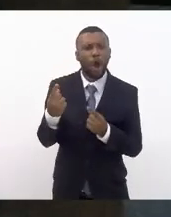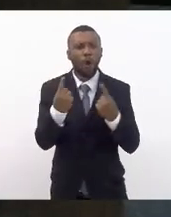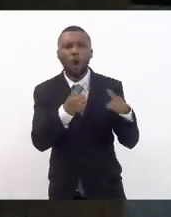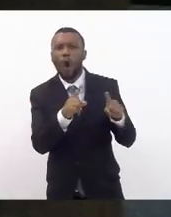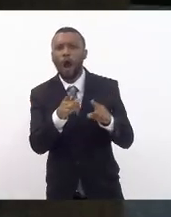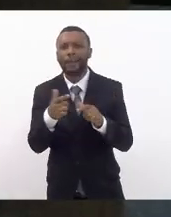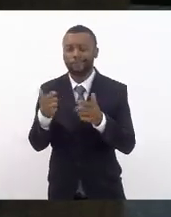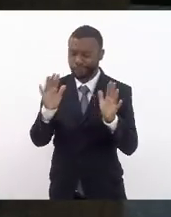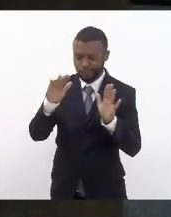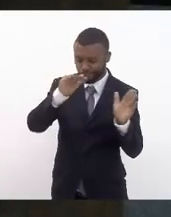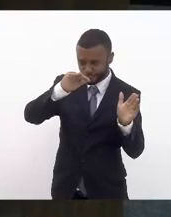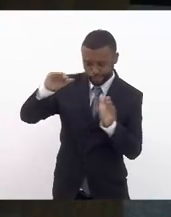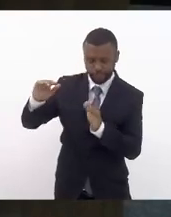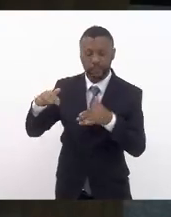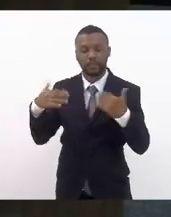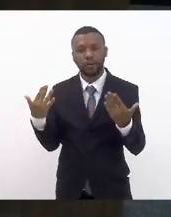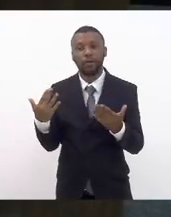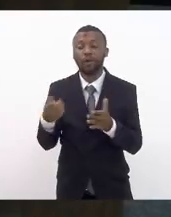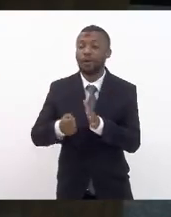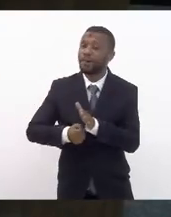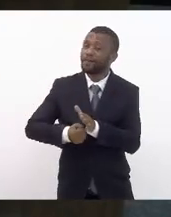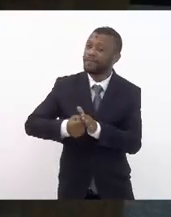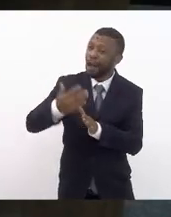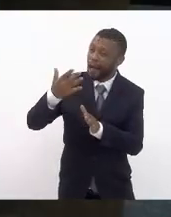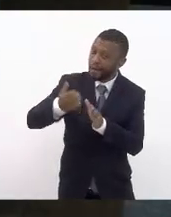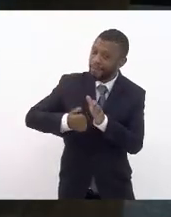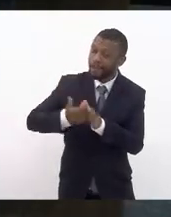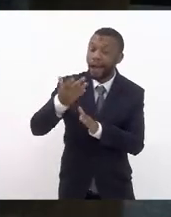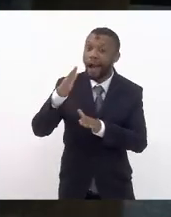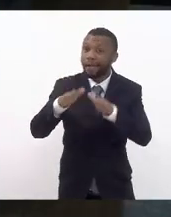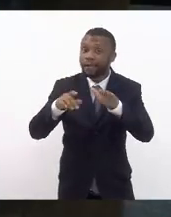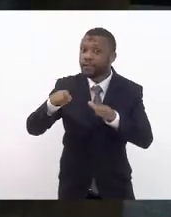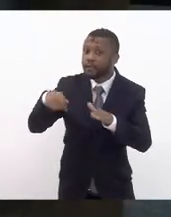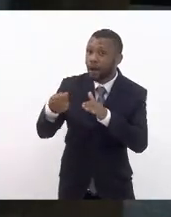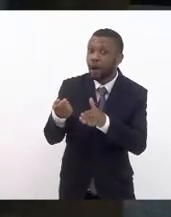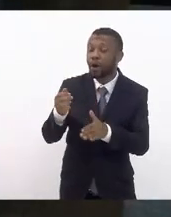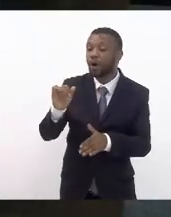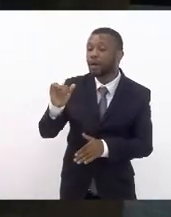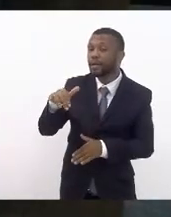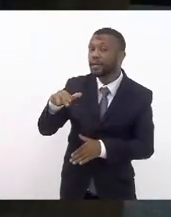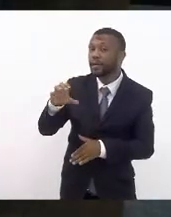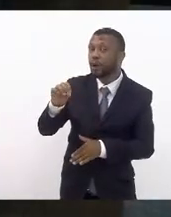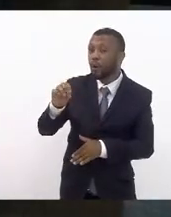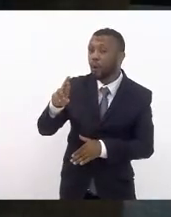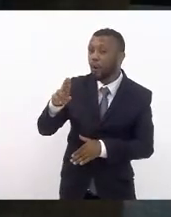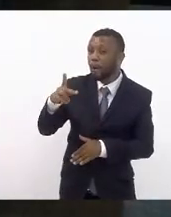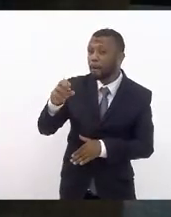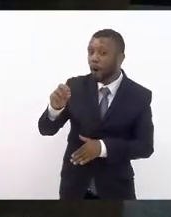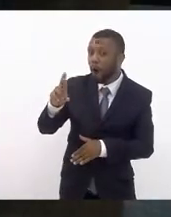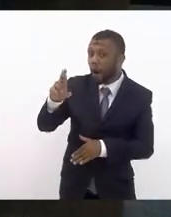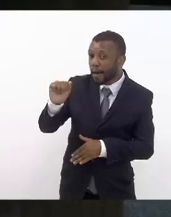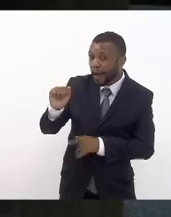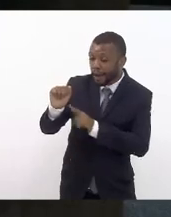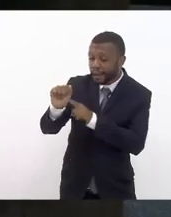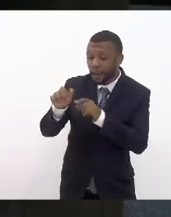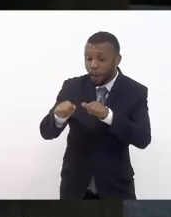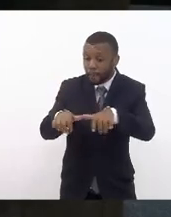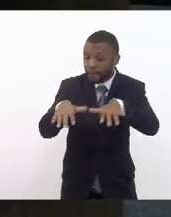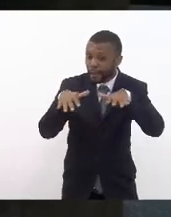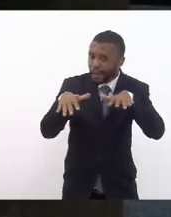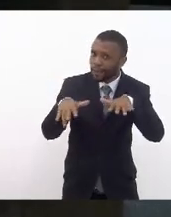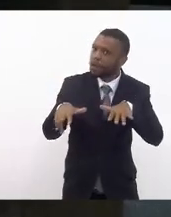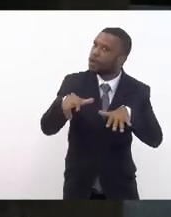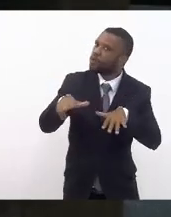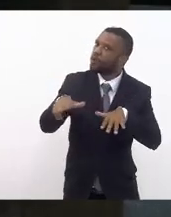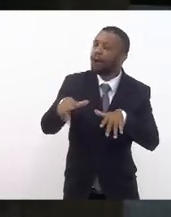ouvi muitas vezes, incorpora. O plenário não é local de incorporação, senhora